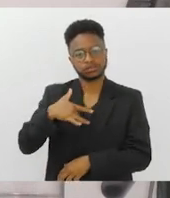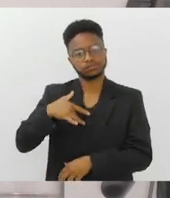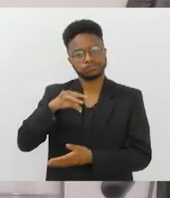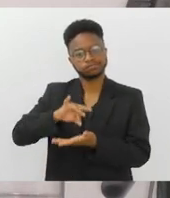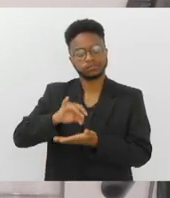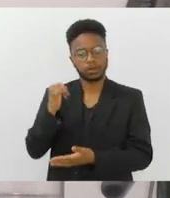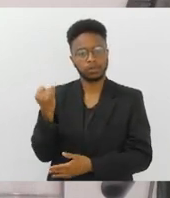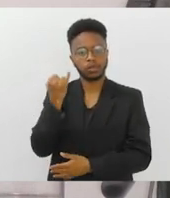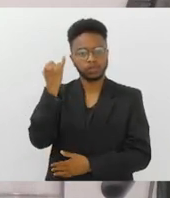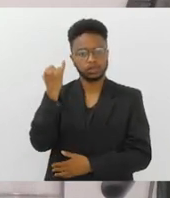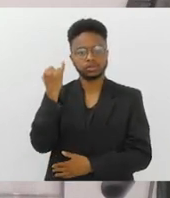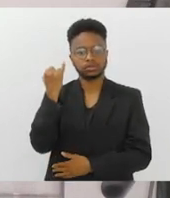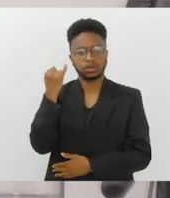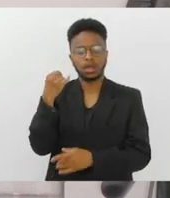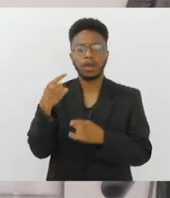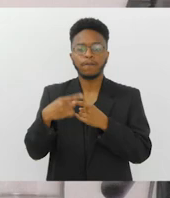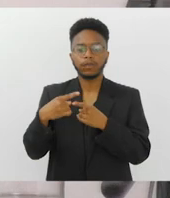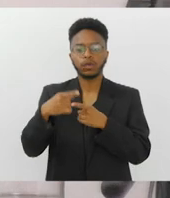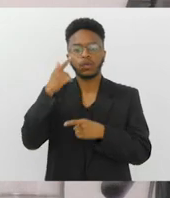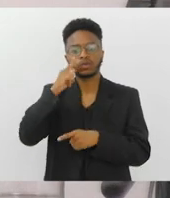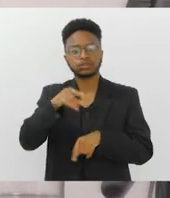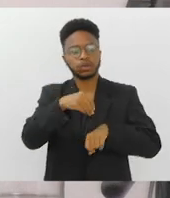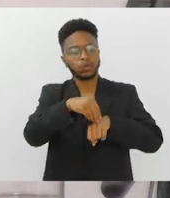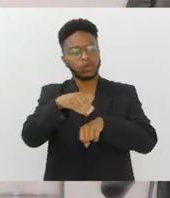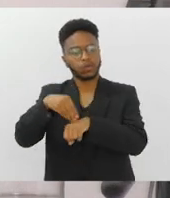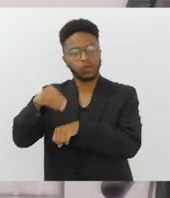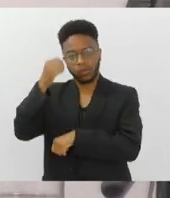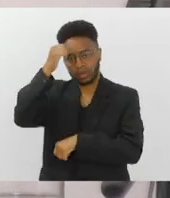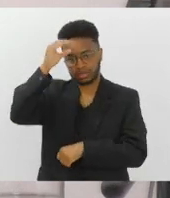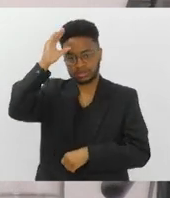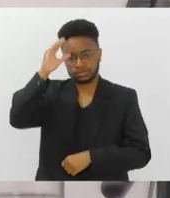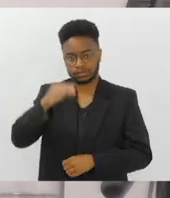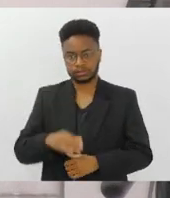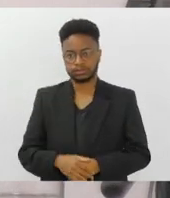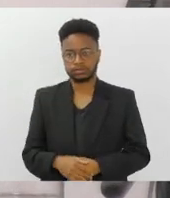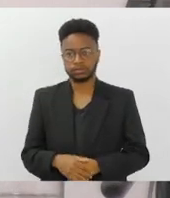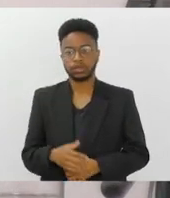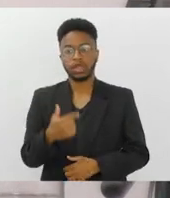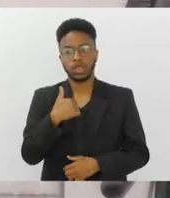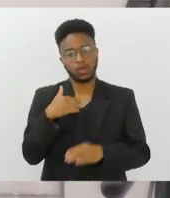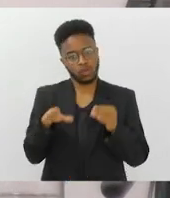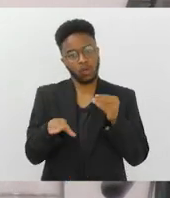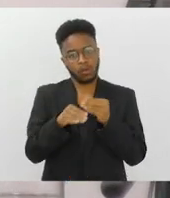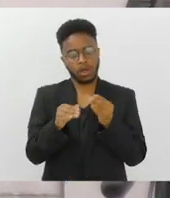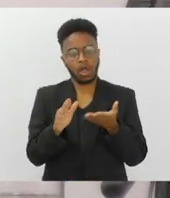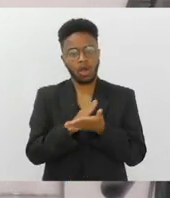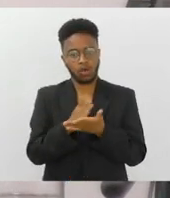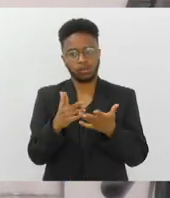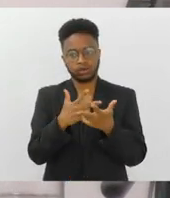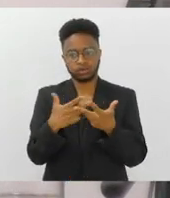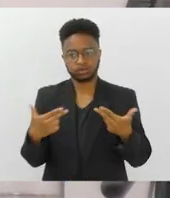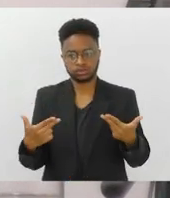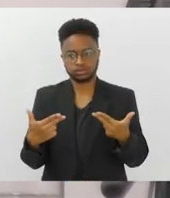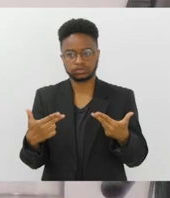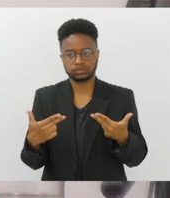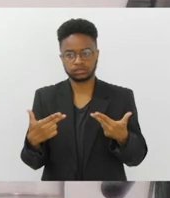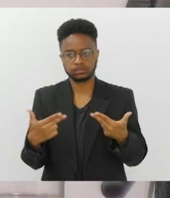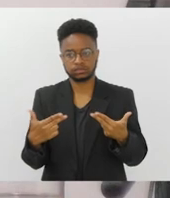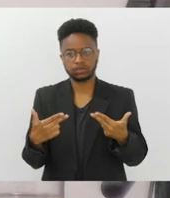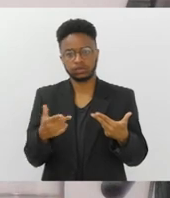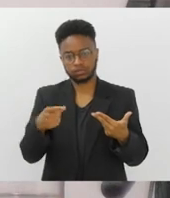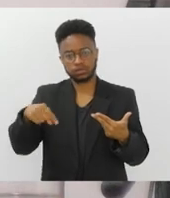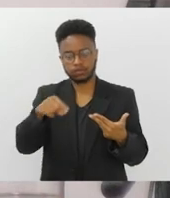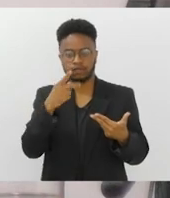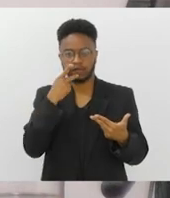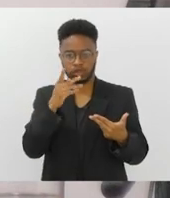importante para levar conhecimento a essas pessoas. Vou complementar algumas coisas que já foram